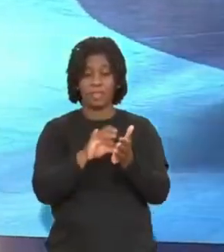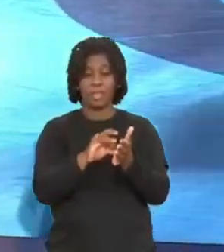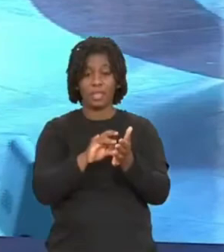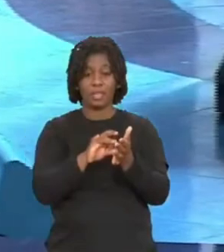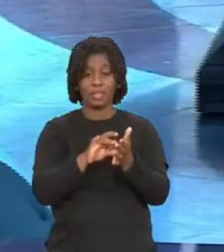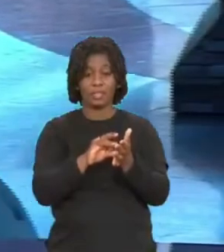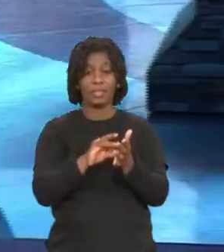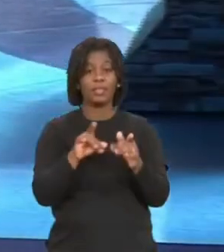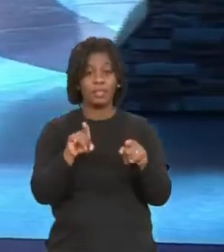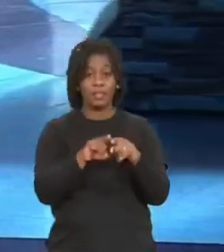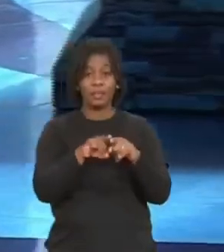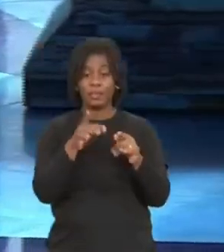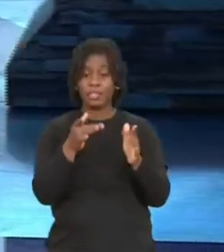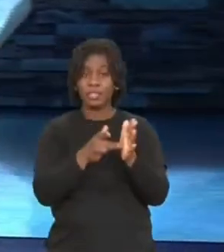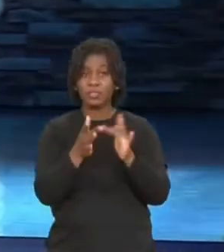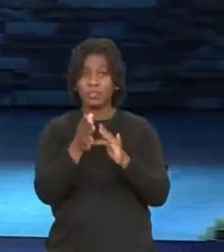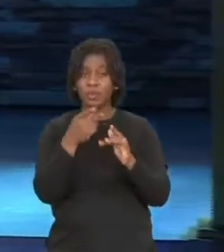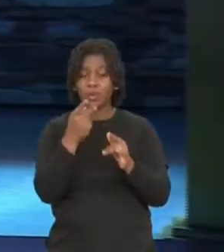vida.